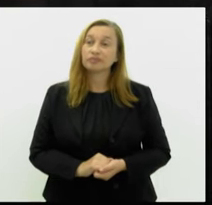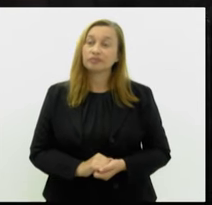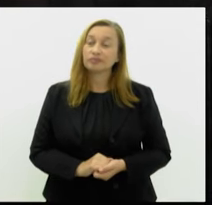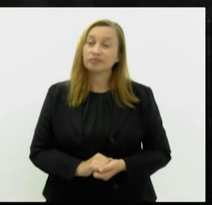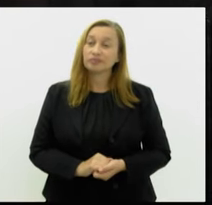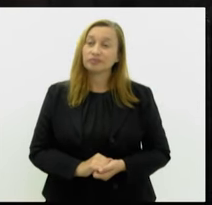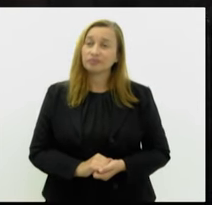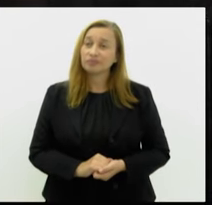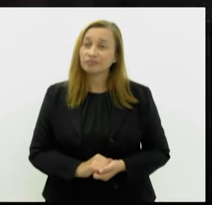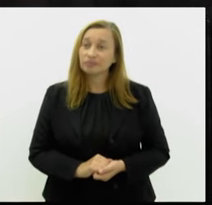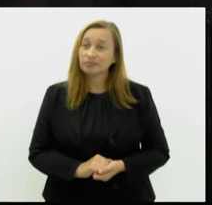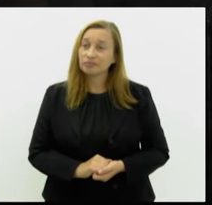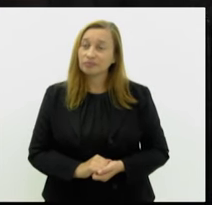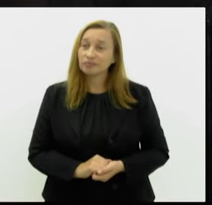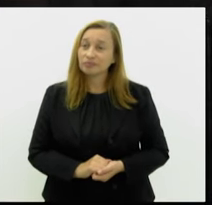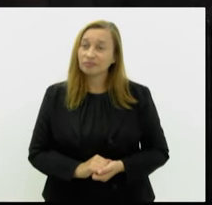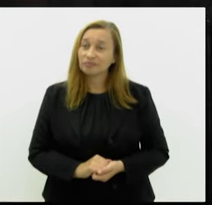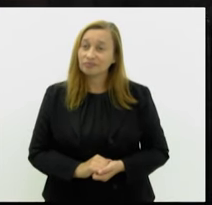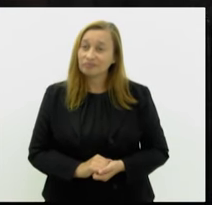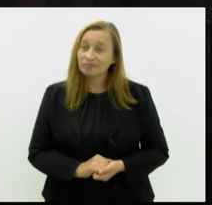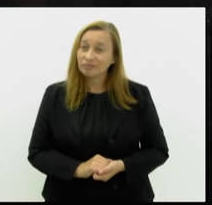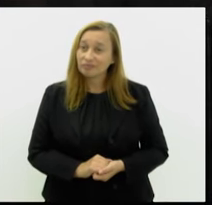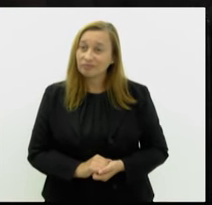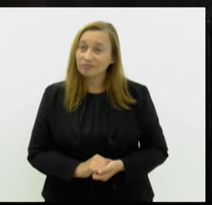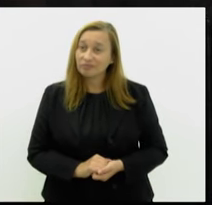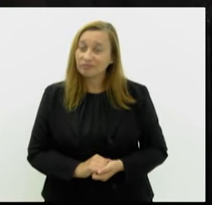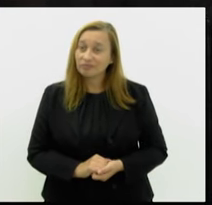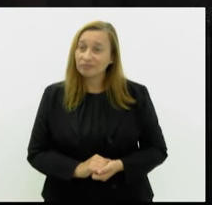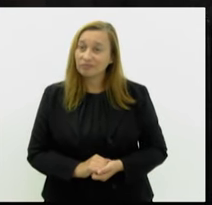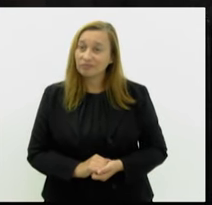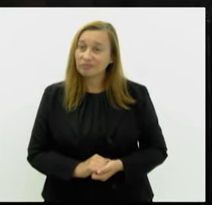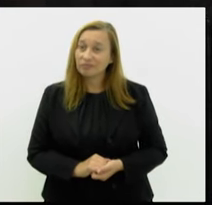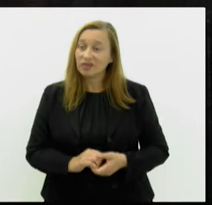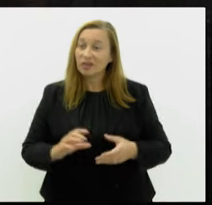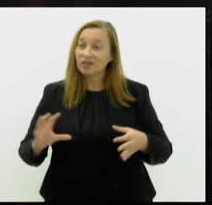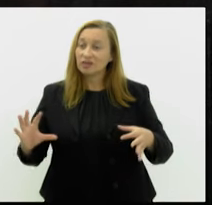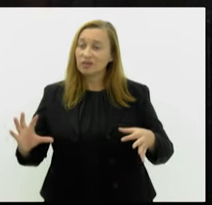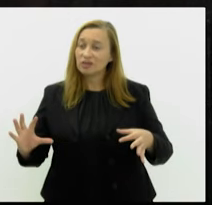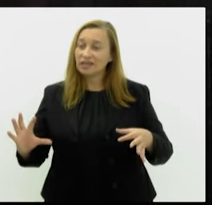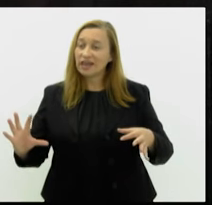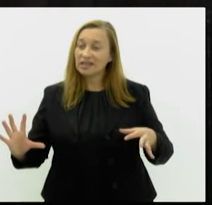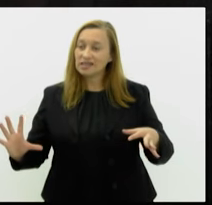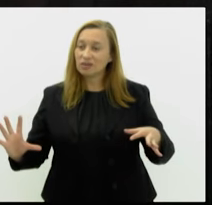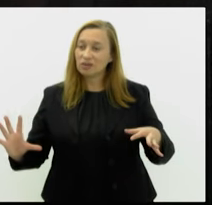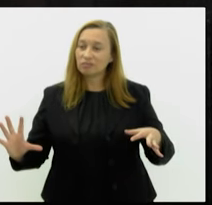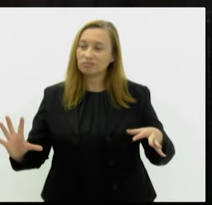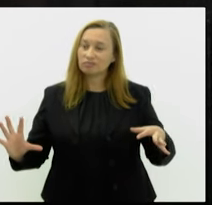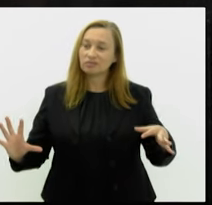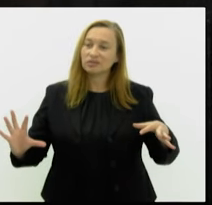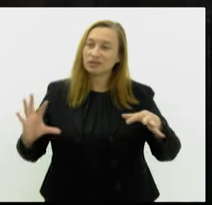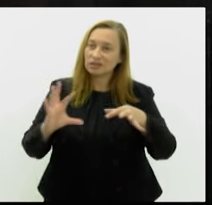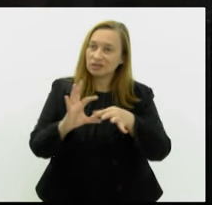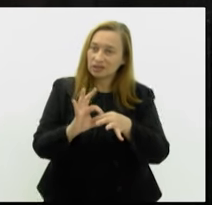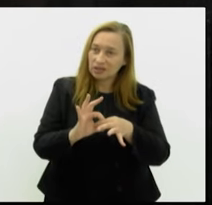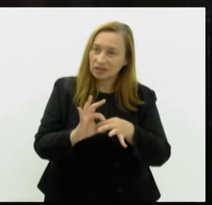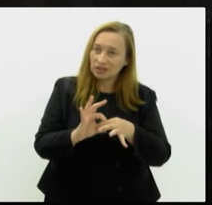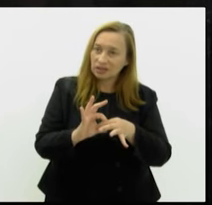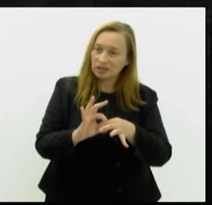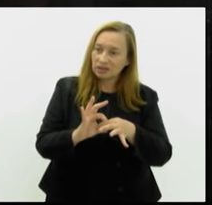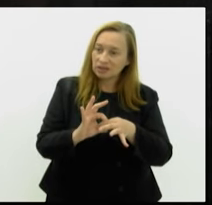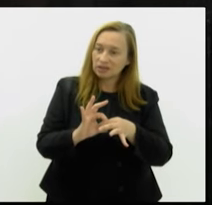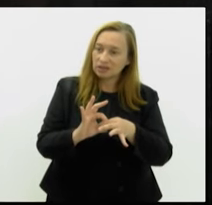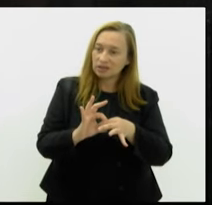rachou, fez um cisma com a burguesia organizada? Não me parece. Então não dá nem